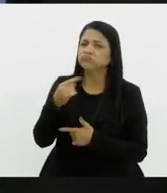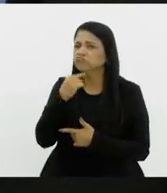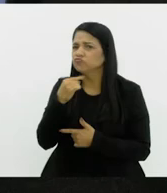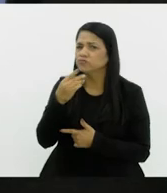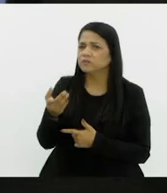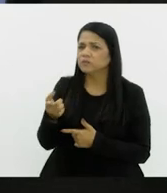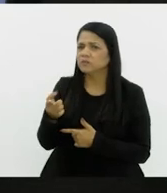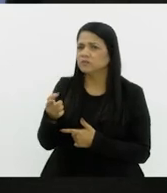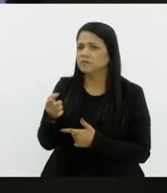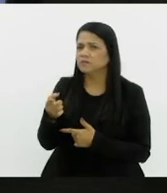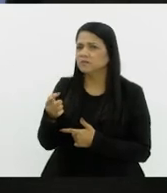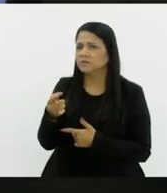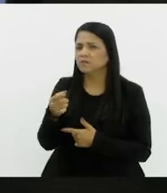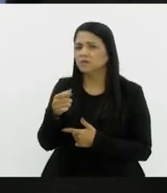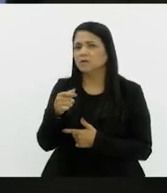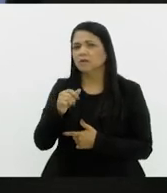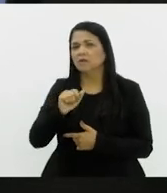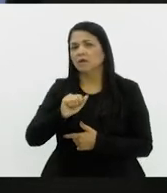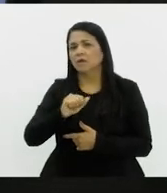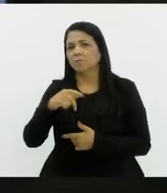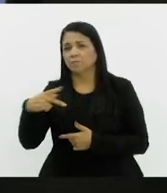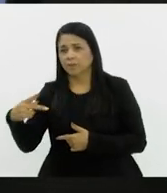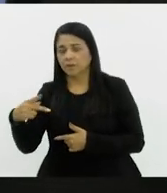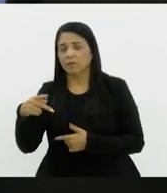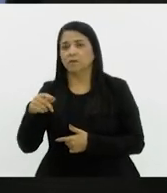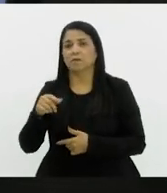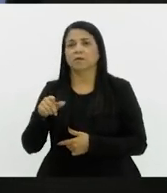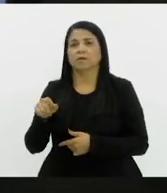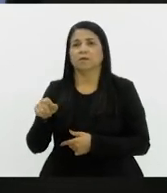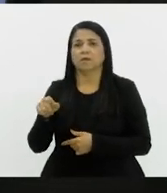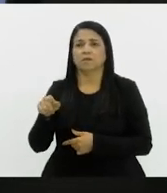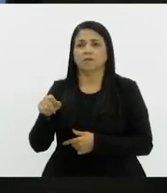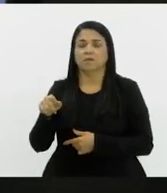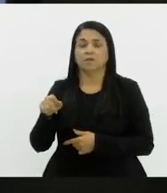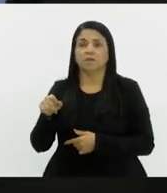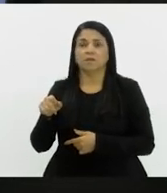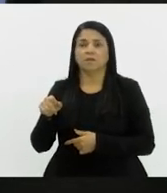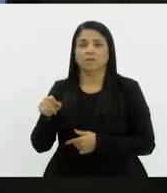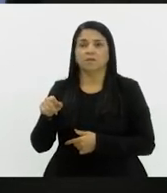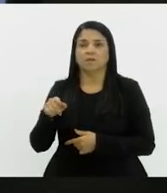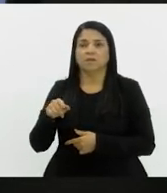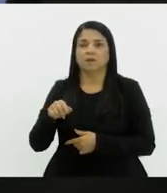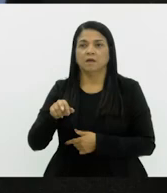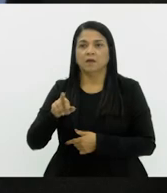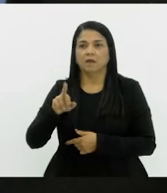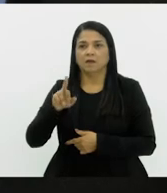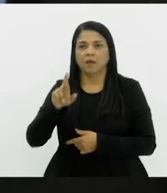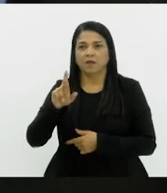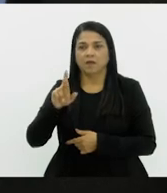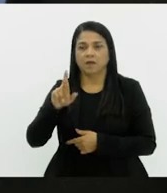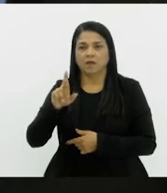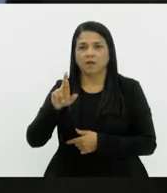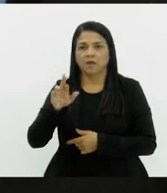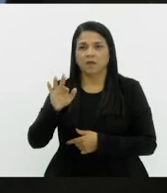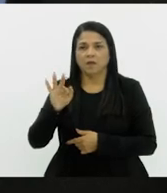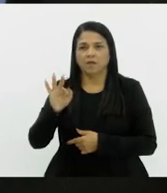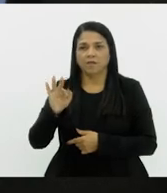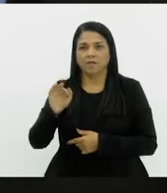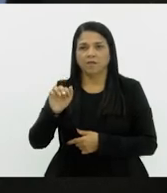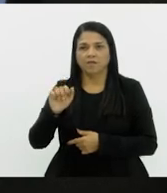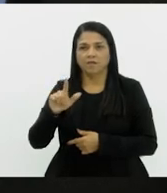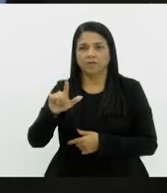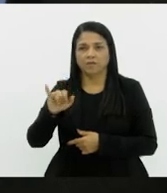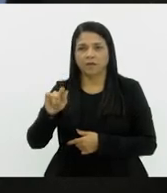É um aplicativo chamado Fly Radar 24. O Rogério nos apresentou. Ele traz ali a demonstração